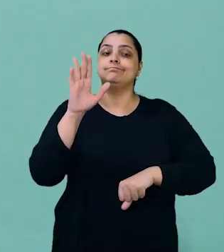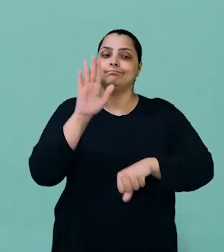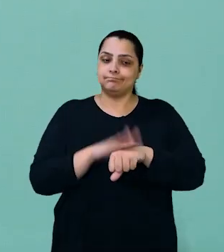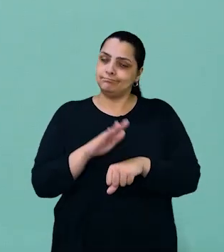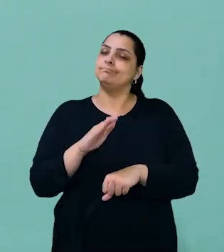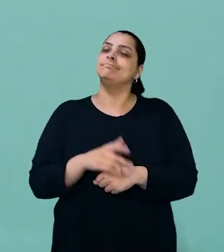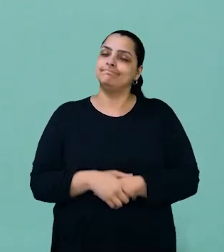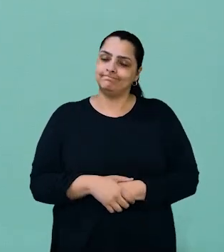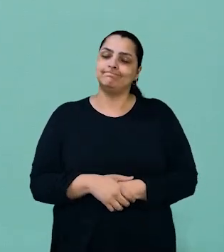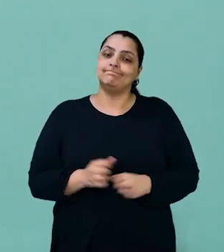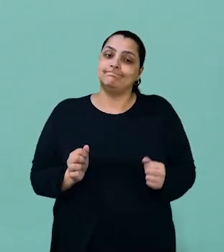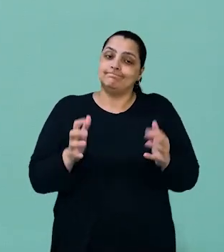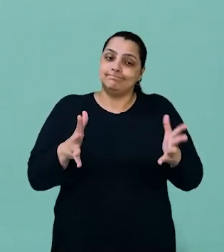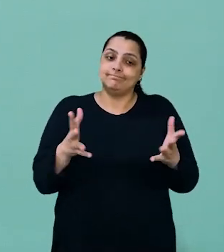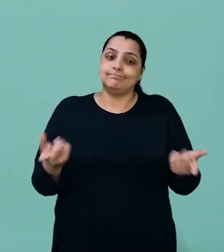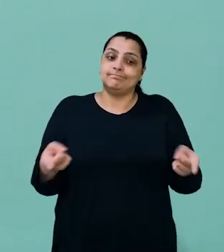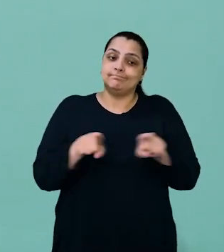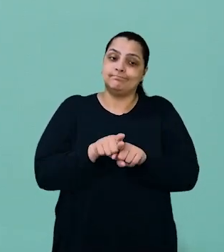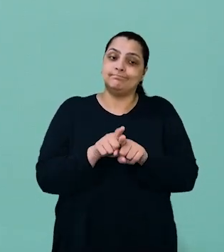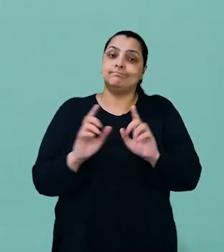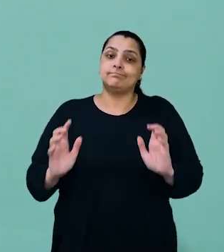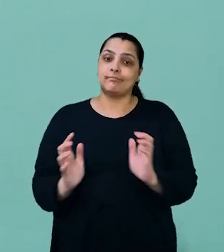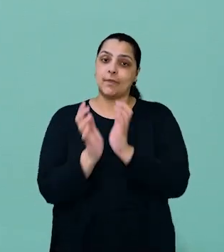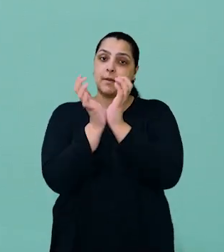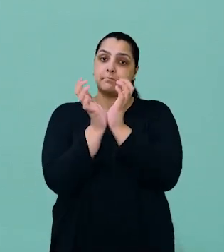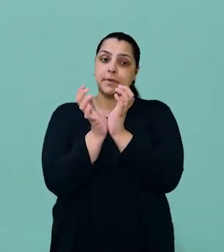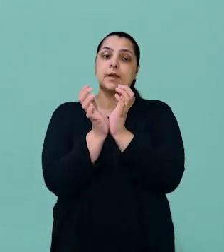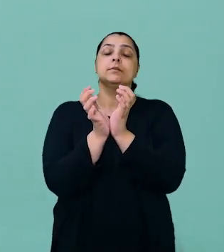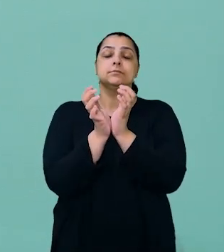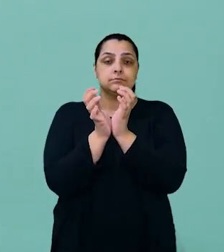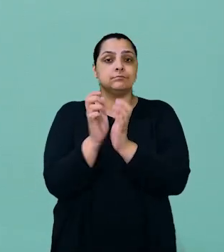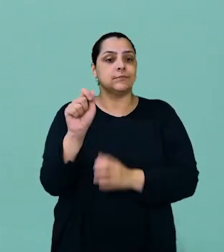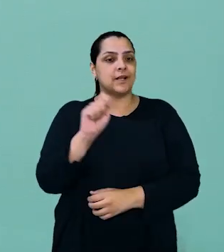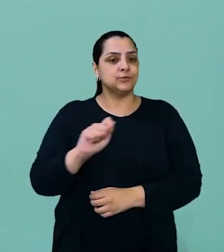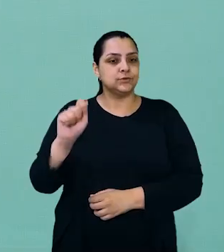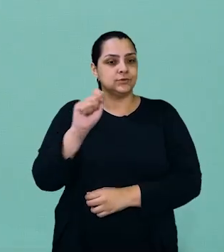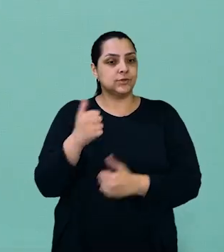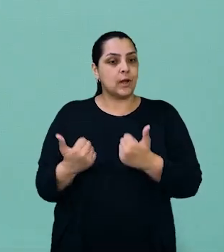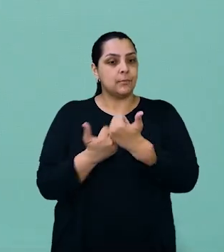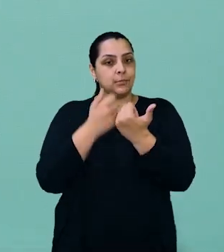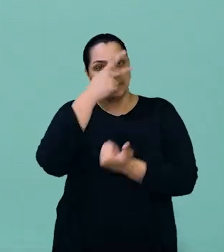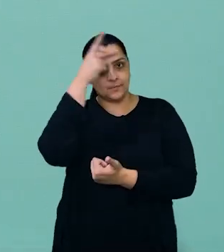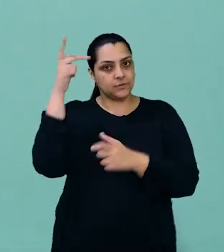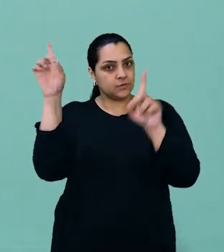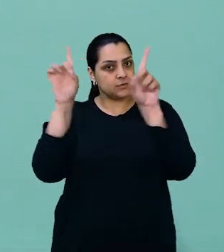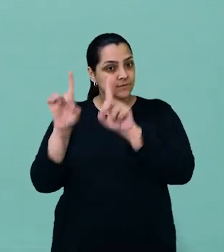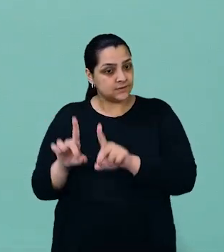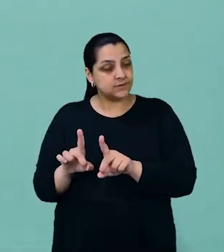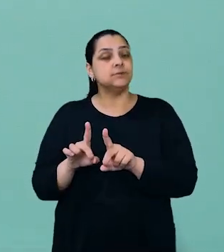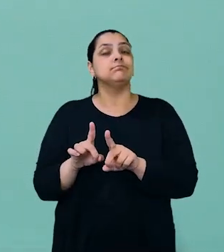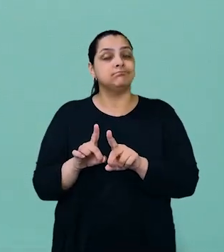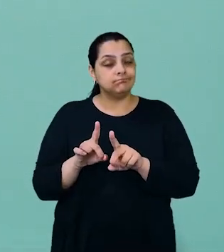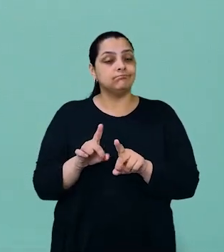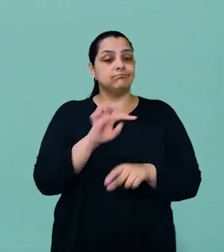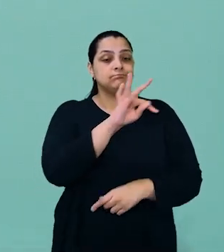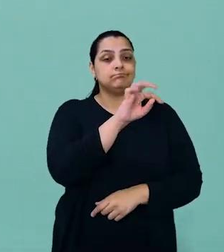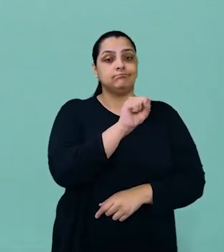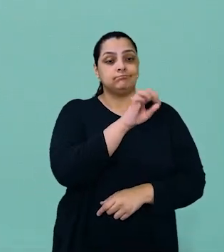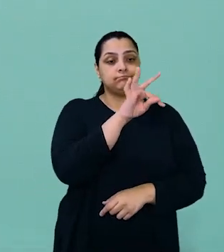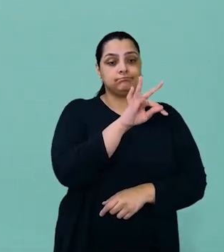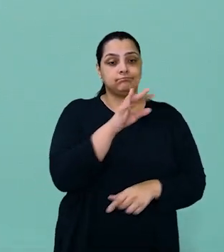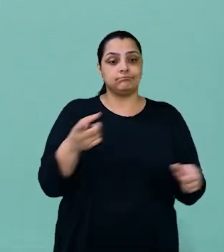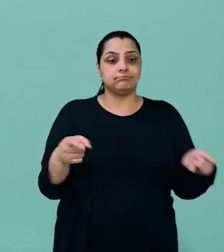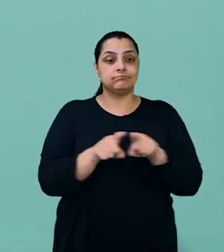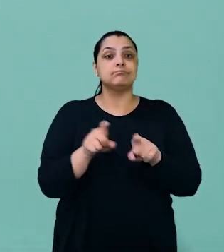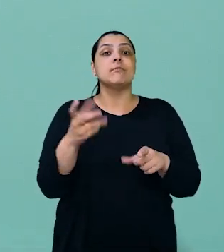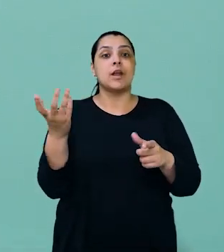a parte dele. Por meio de uma parceria com a APAI, uma associação de apoio a pessoas com deficiência, o tribunal